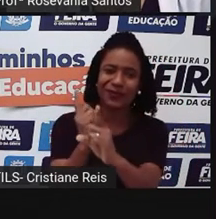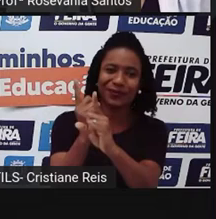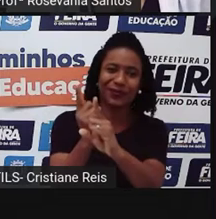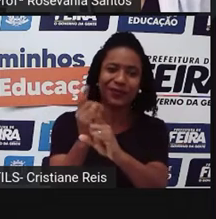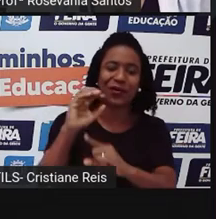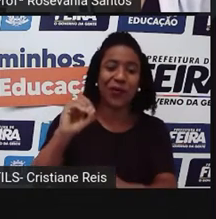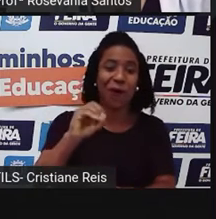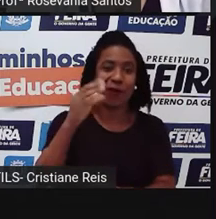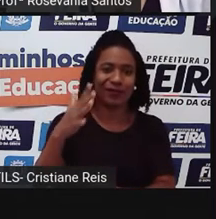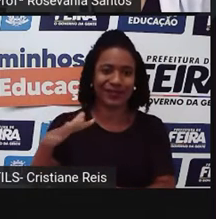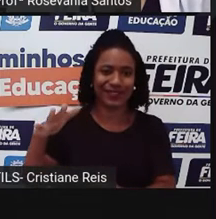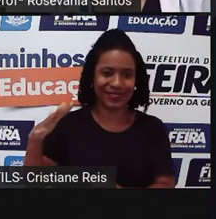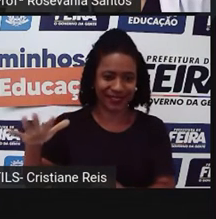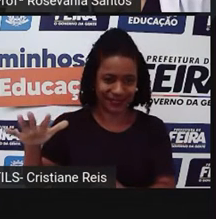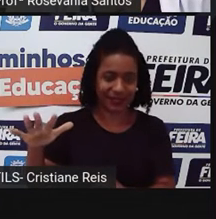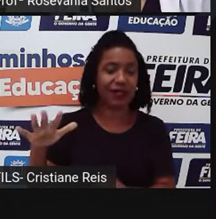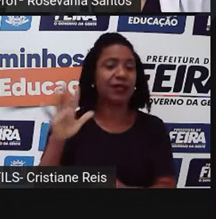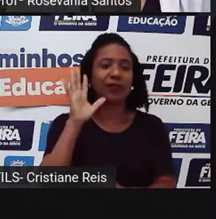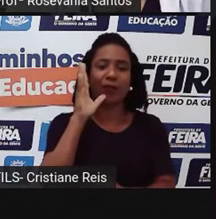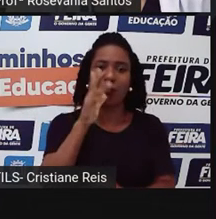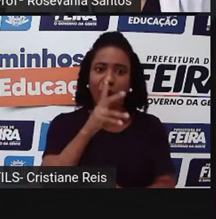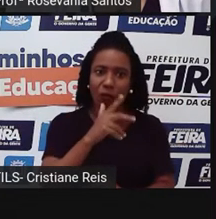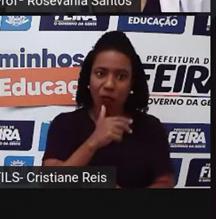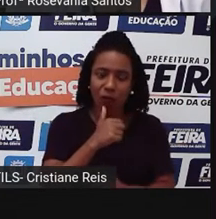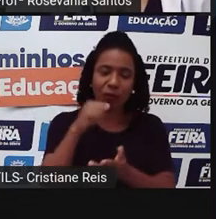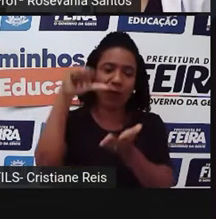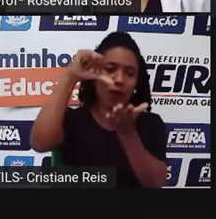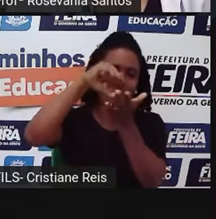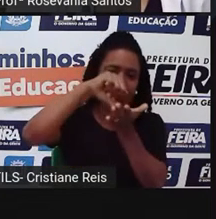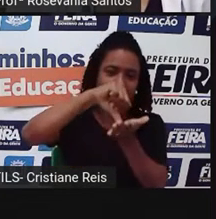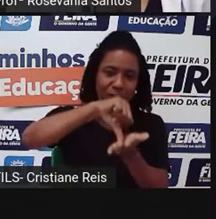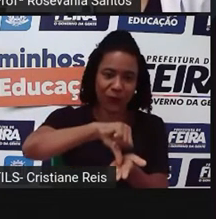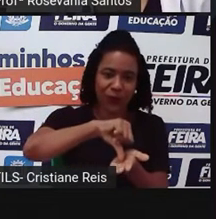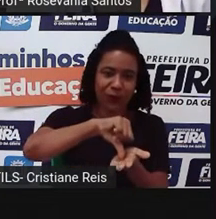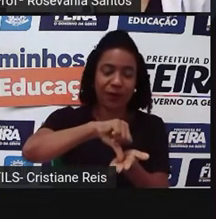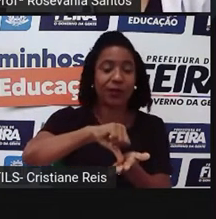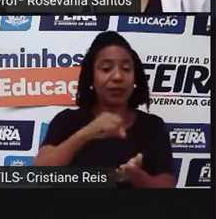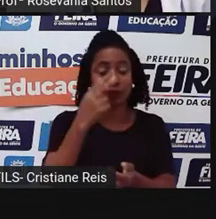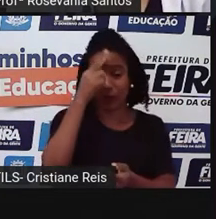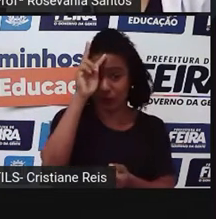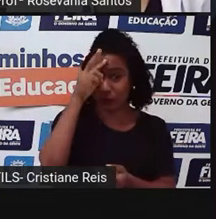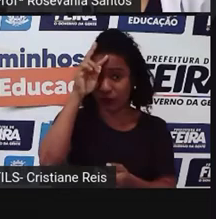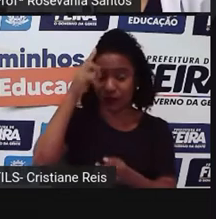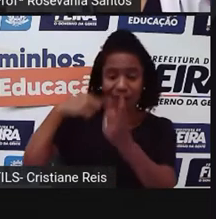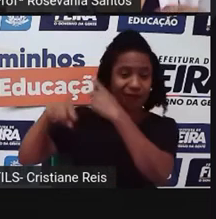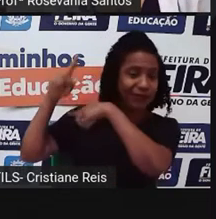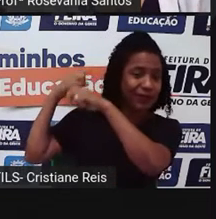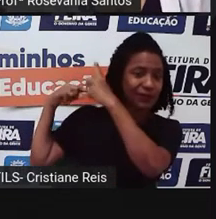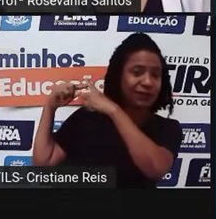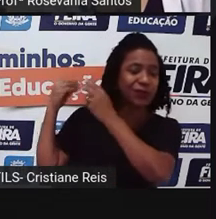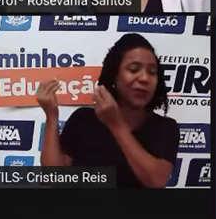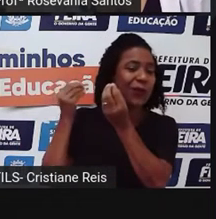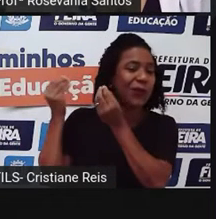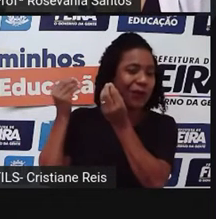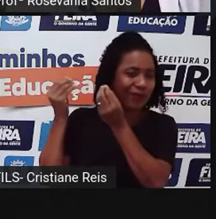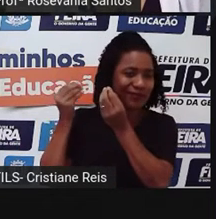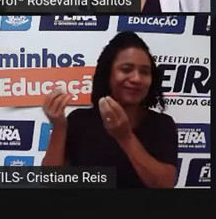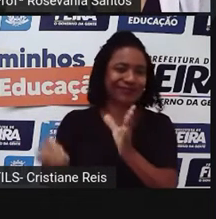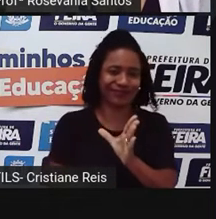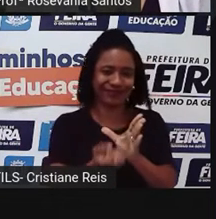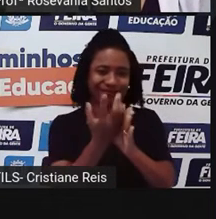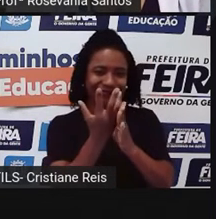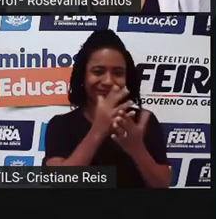tempo para descobrir a Antártida. Então, levando em consideração os critérios históricos da própria formação do planeta e dos povos